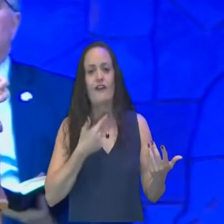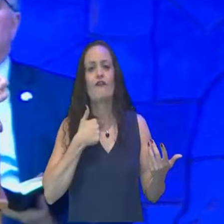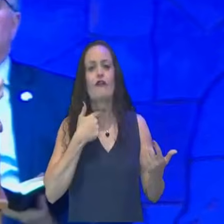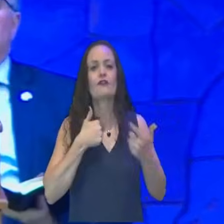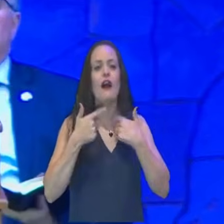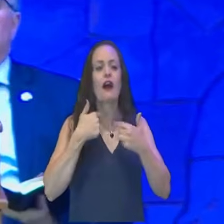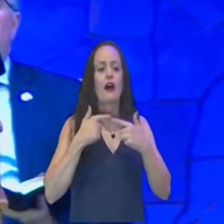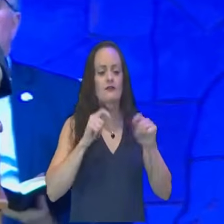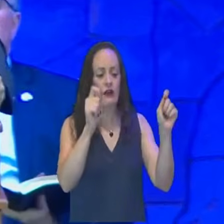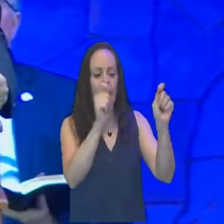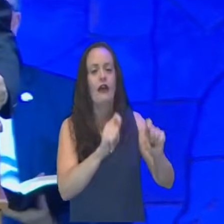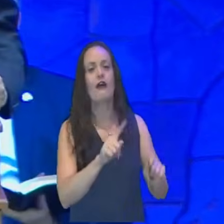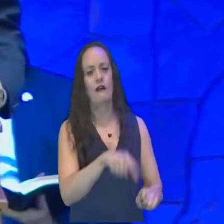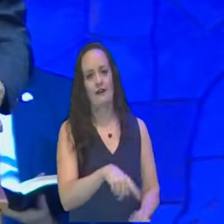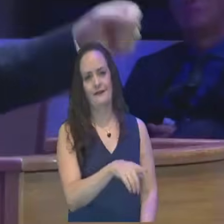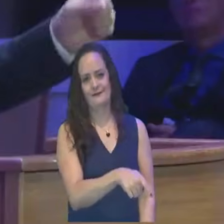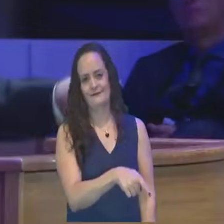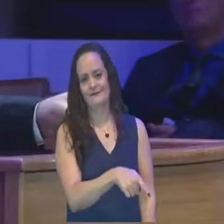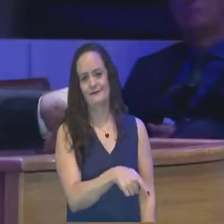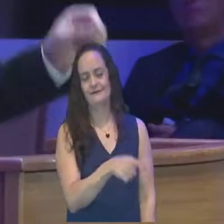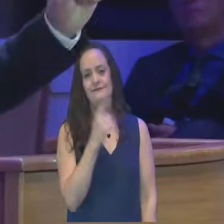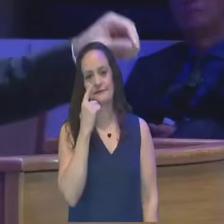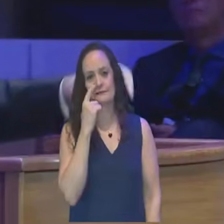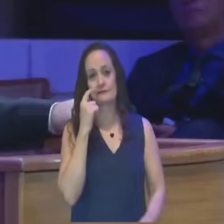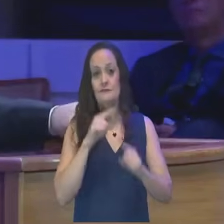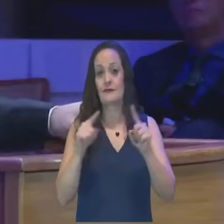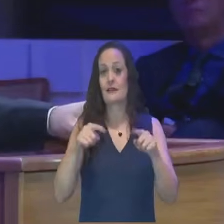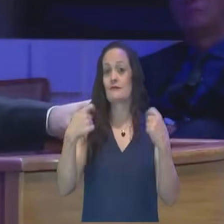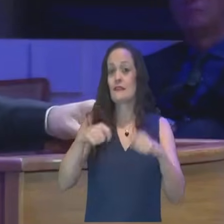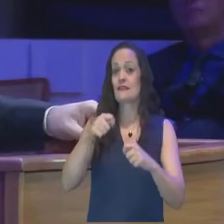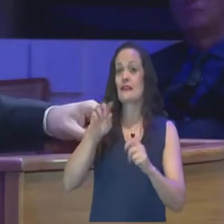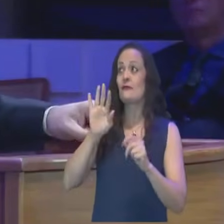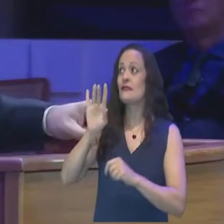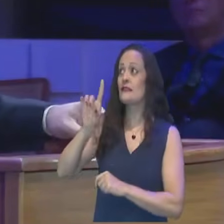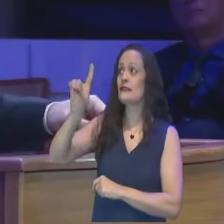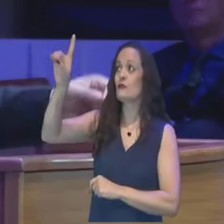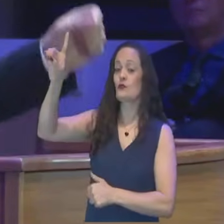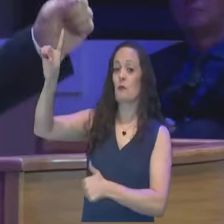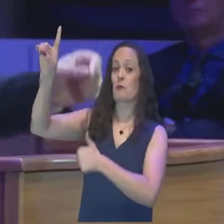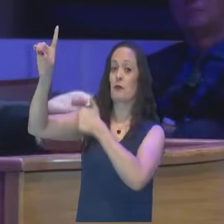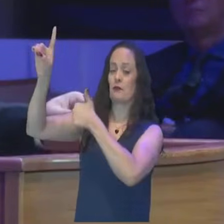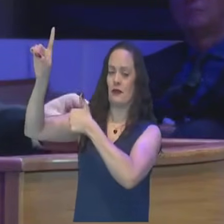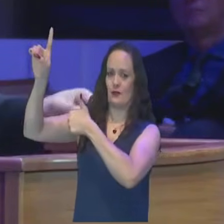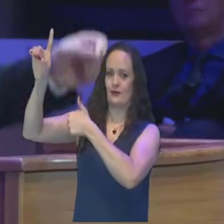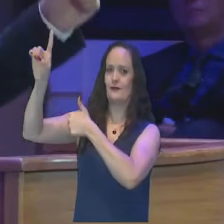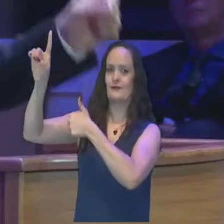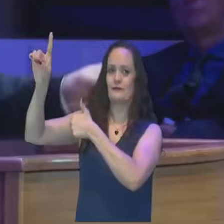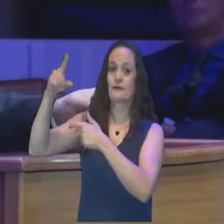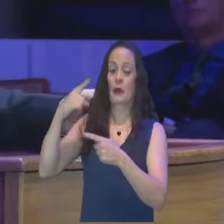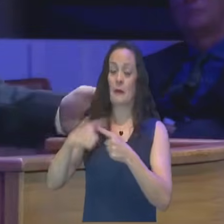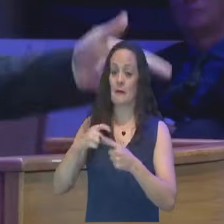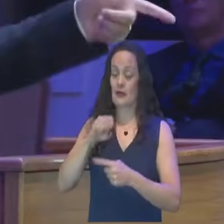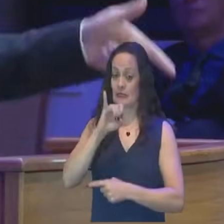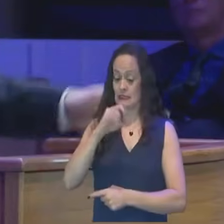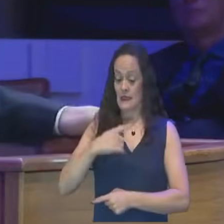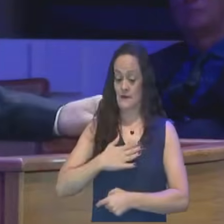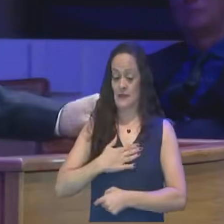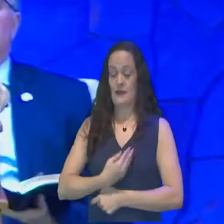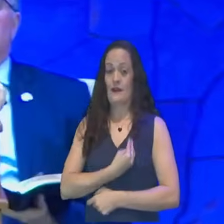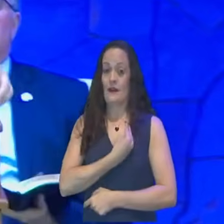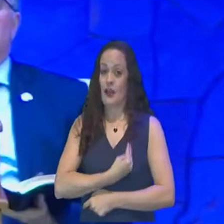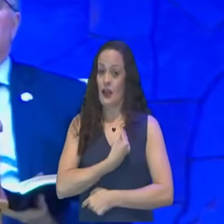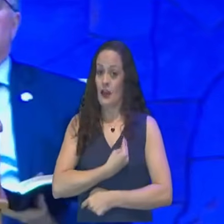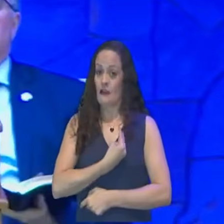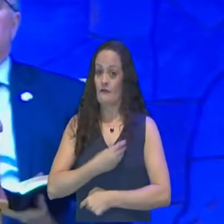além da vontade e da presença do Senhor Jesus. Porque a partir do momento que a nossa vida ela é